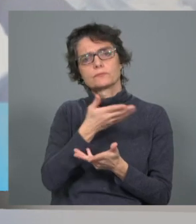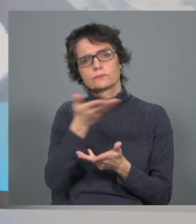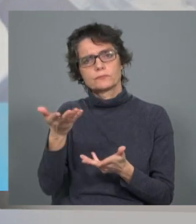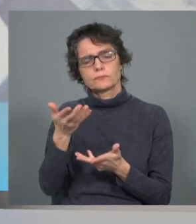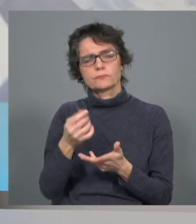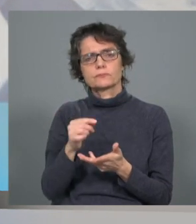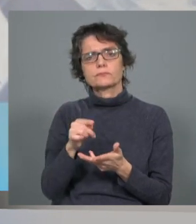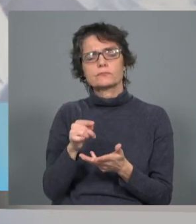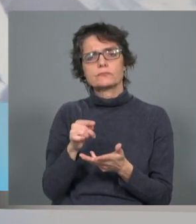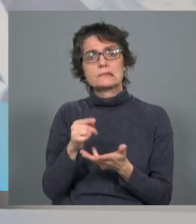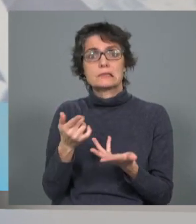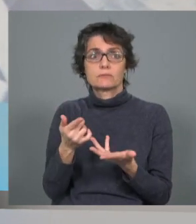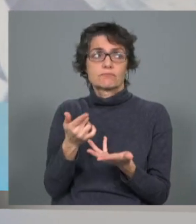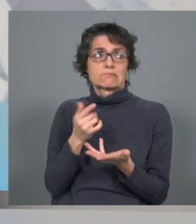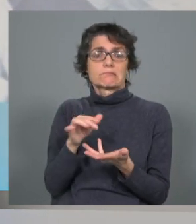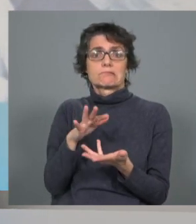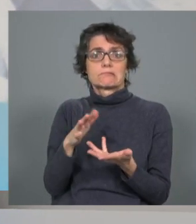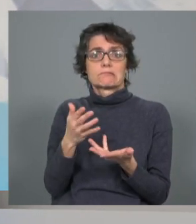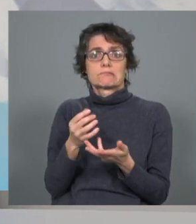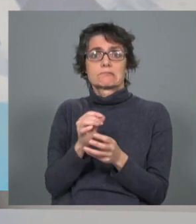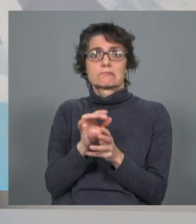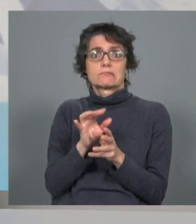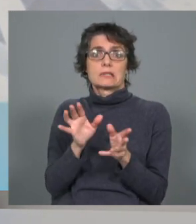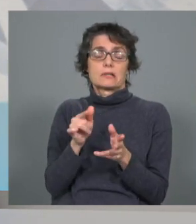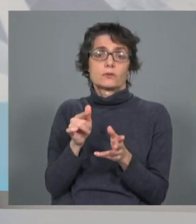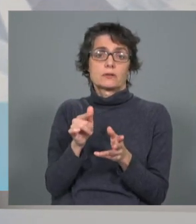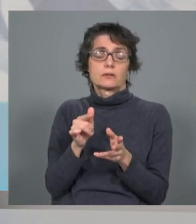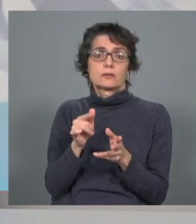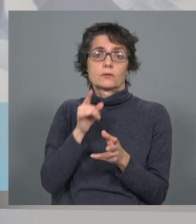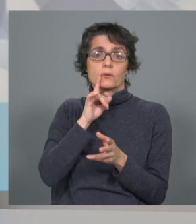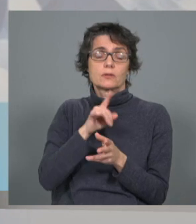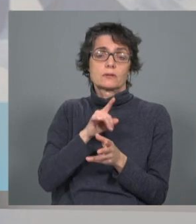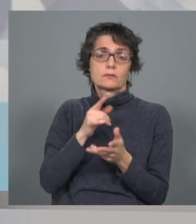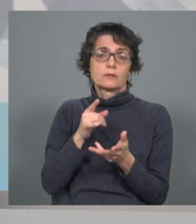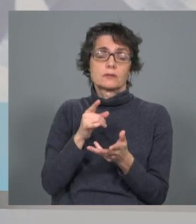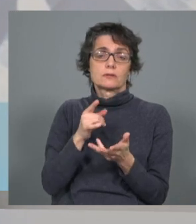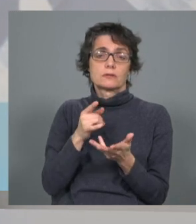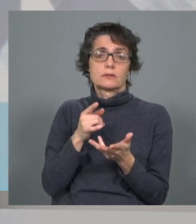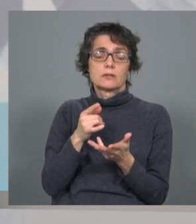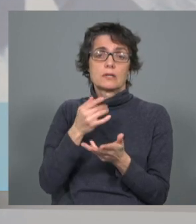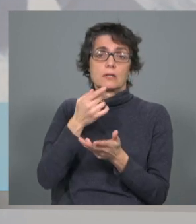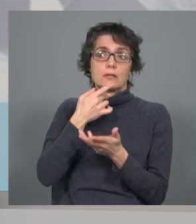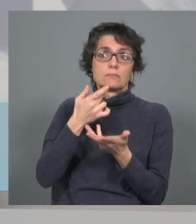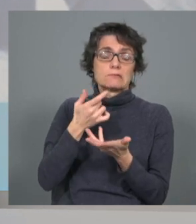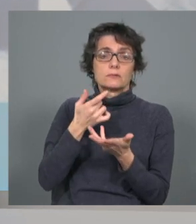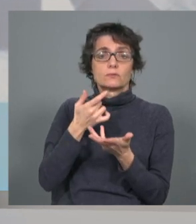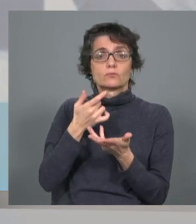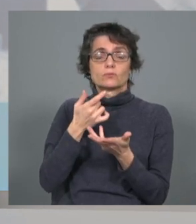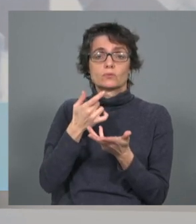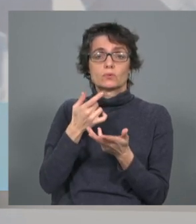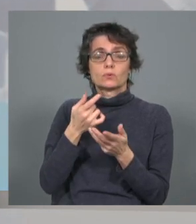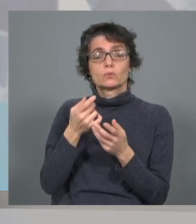Infelizmente, é uma reafirmação cada vez que lanço esta pergunta sobre o aumento do número de pedidos que chegam às